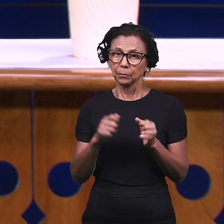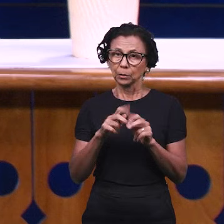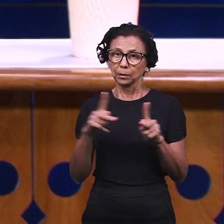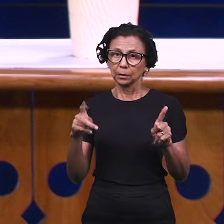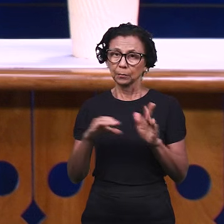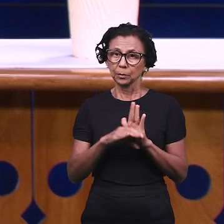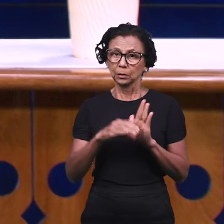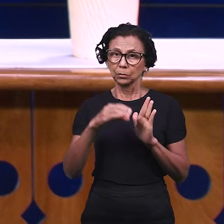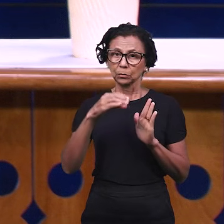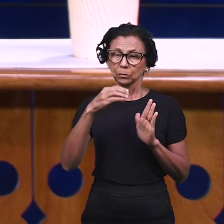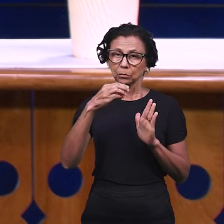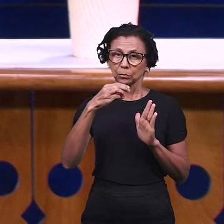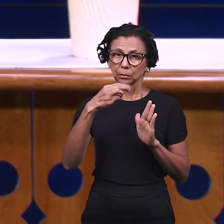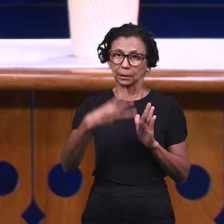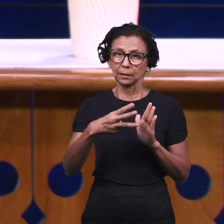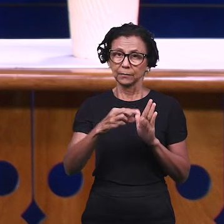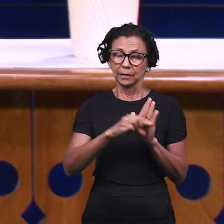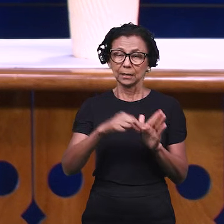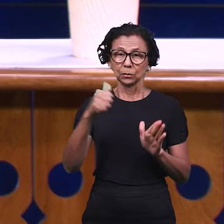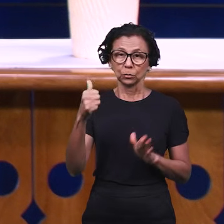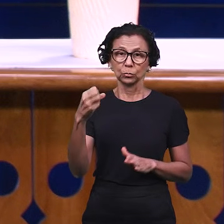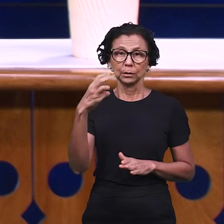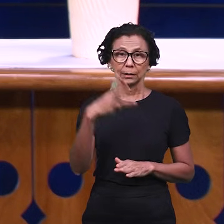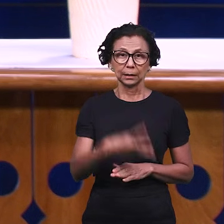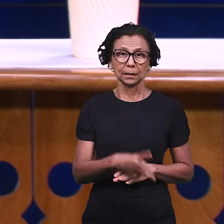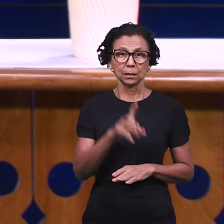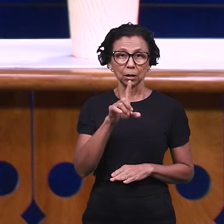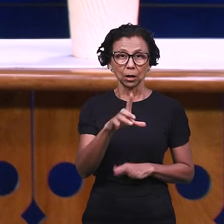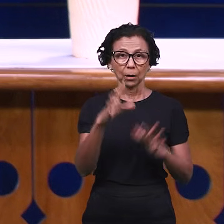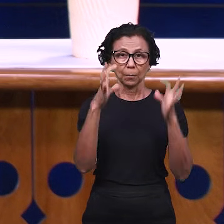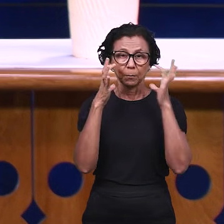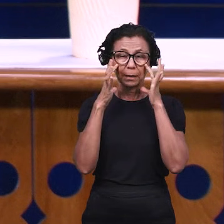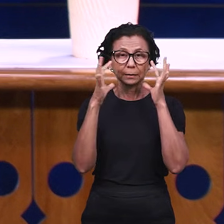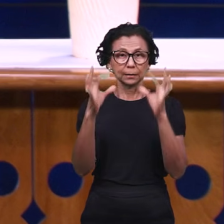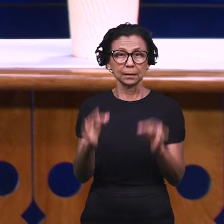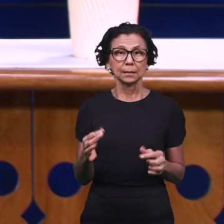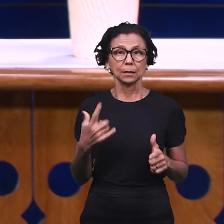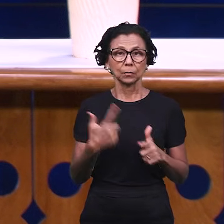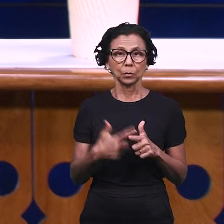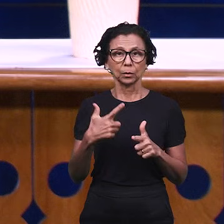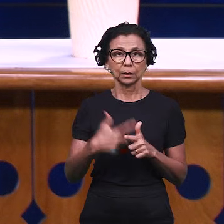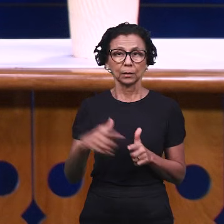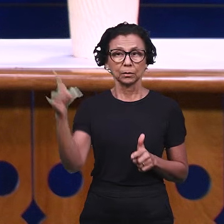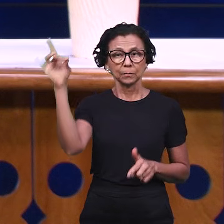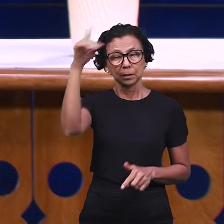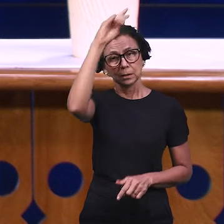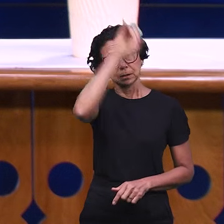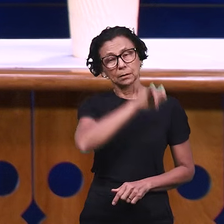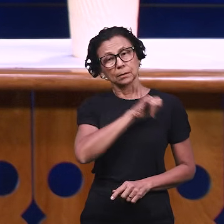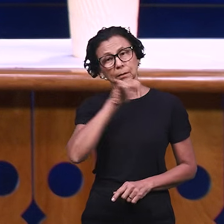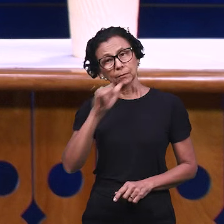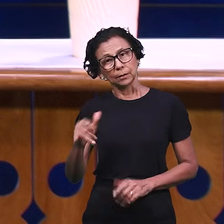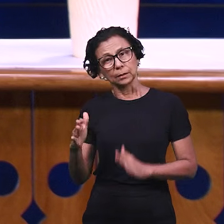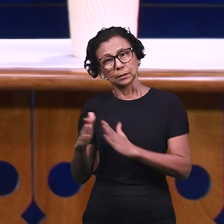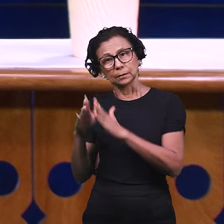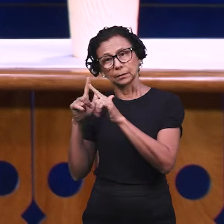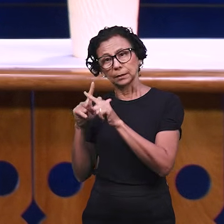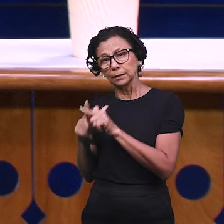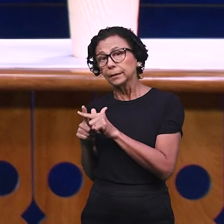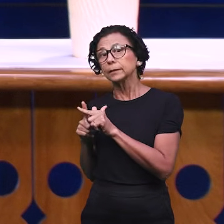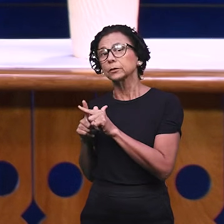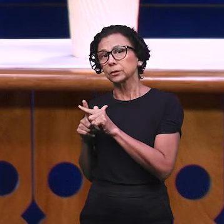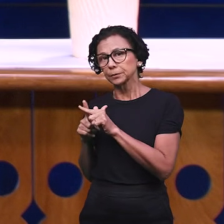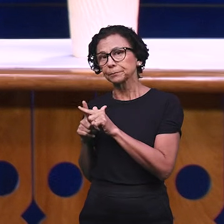capítulo 3, versículo 13. Quem tem ouvidos, ouça o que o Espírito diz às